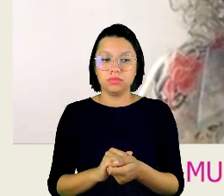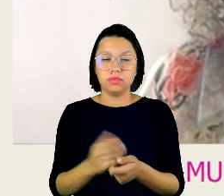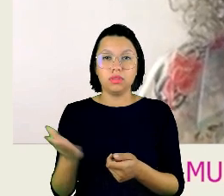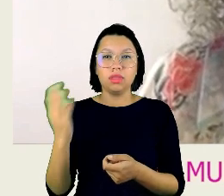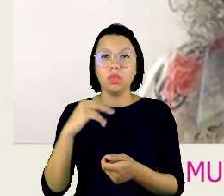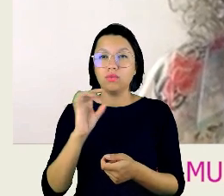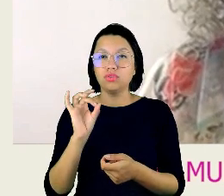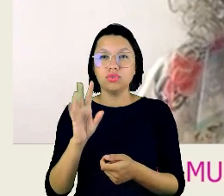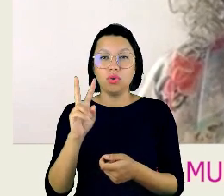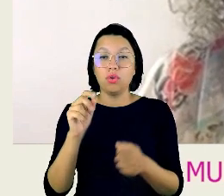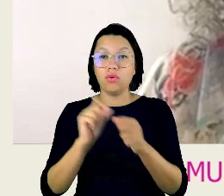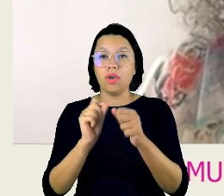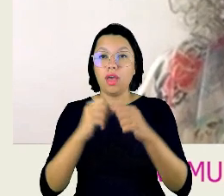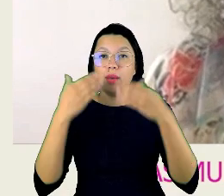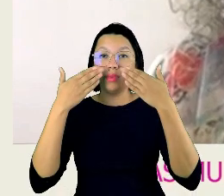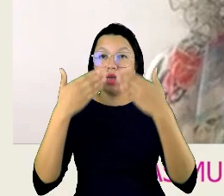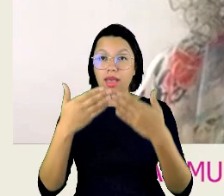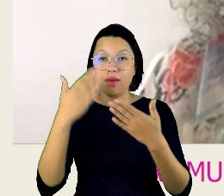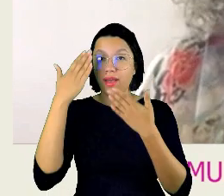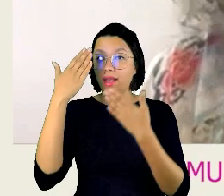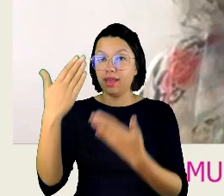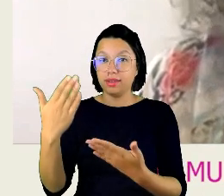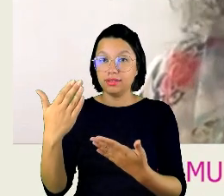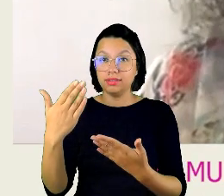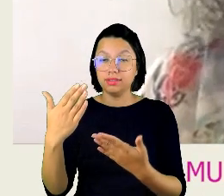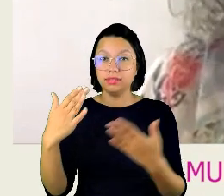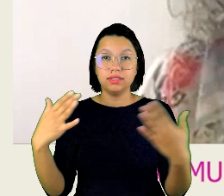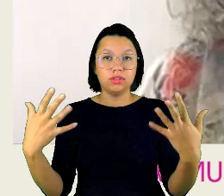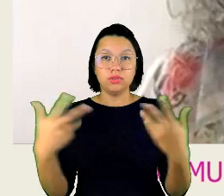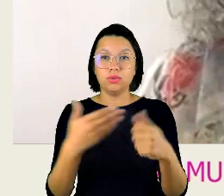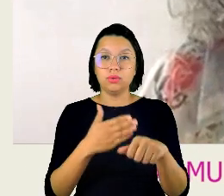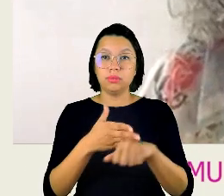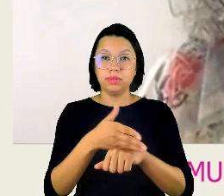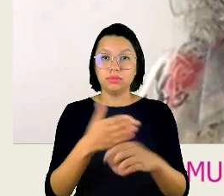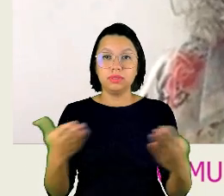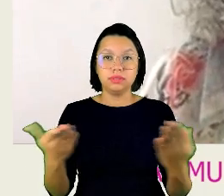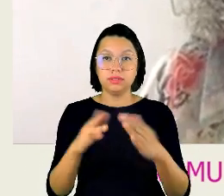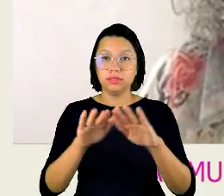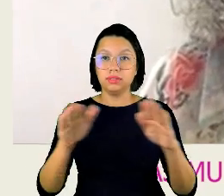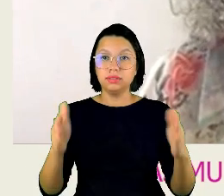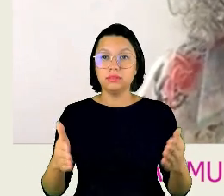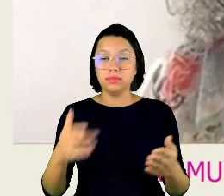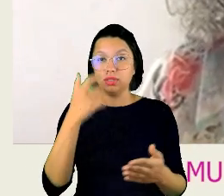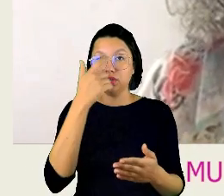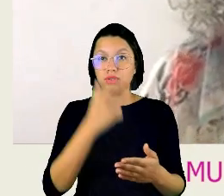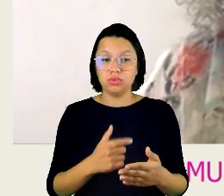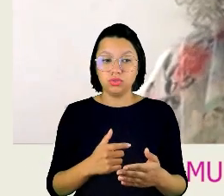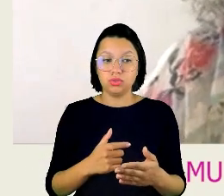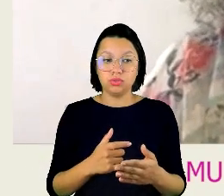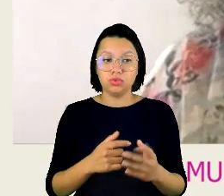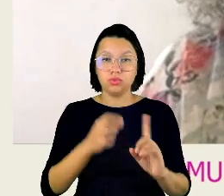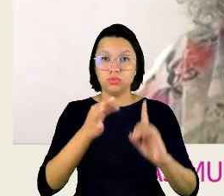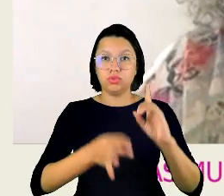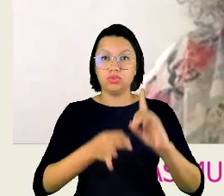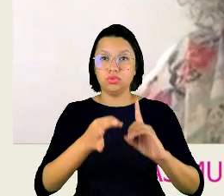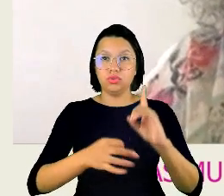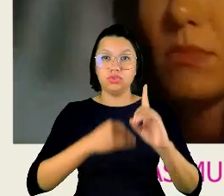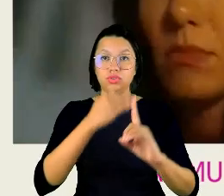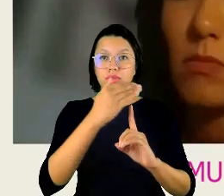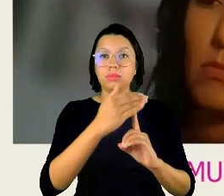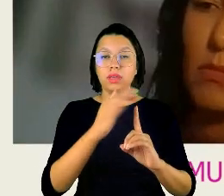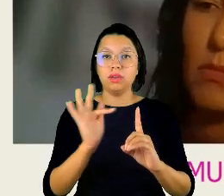a apresentação e agradecer às integrantes dessa mesa. Eu sou